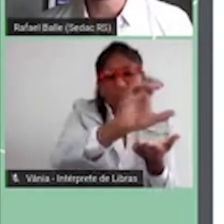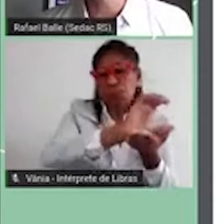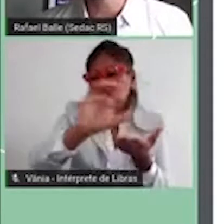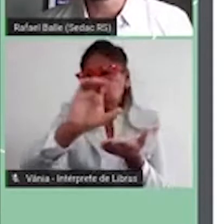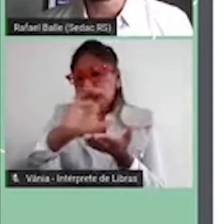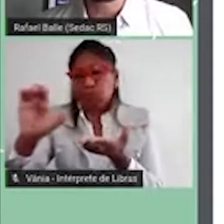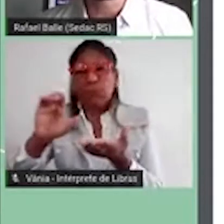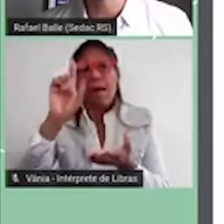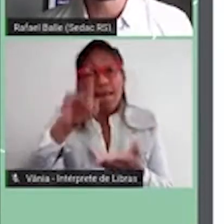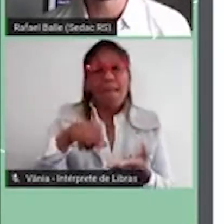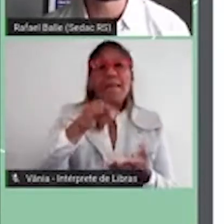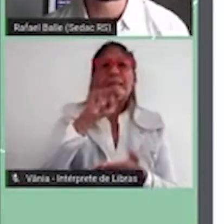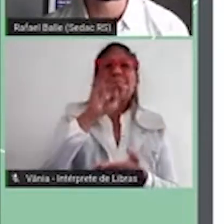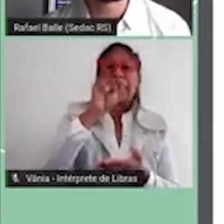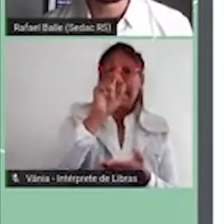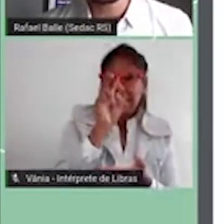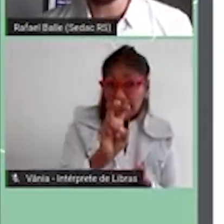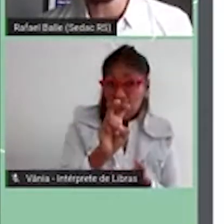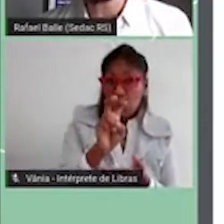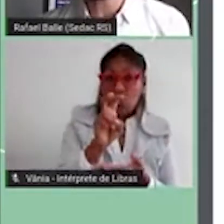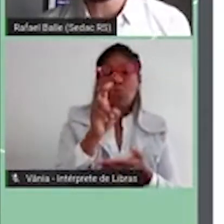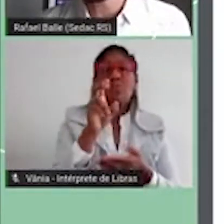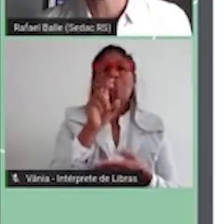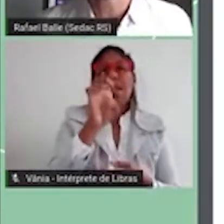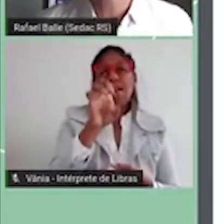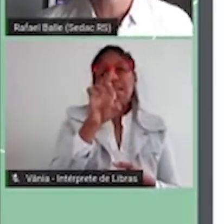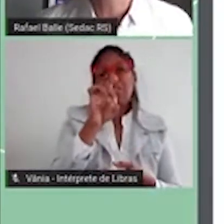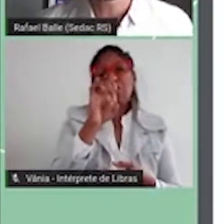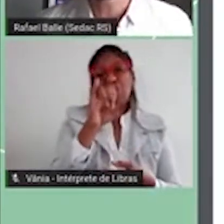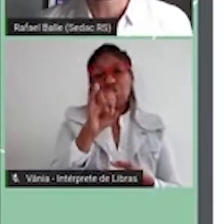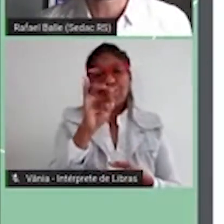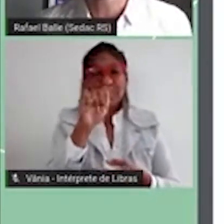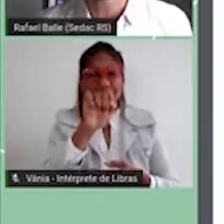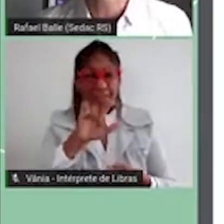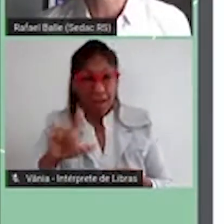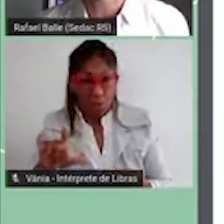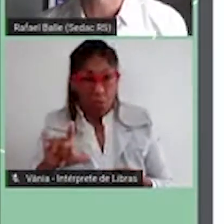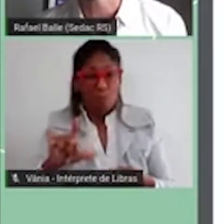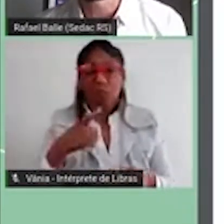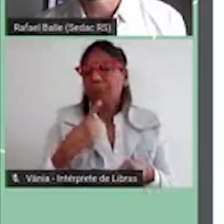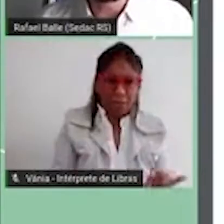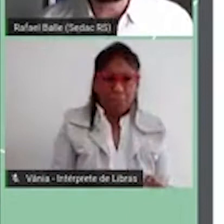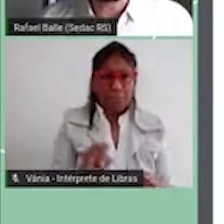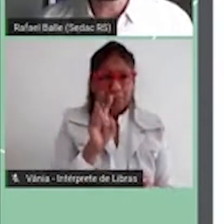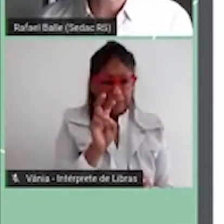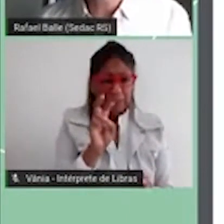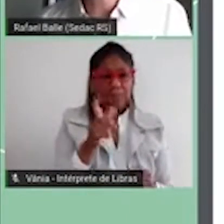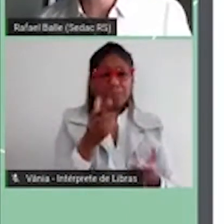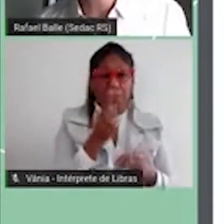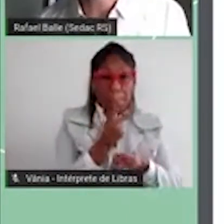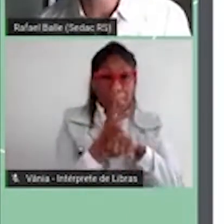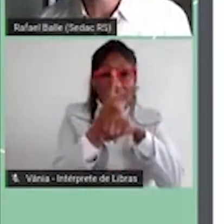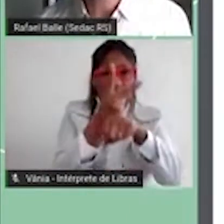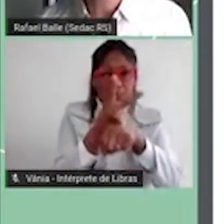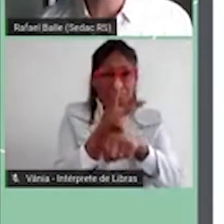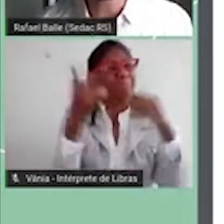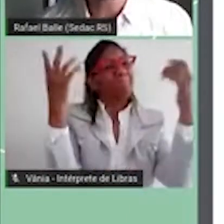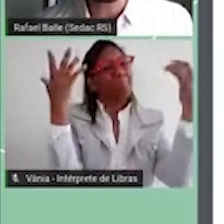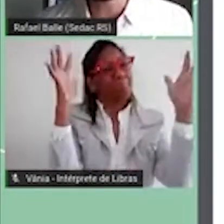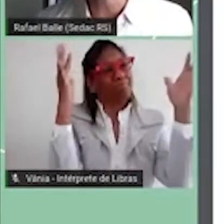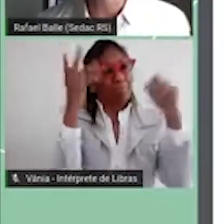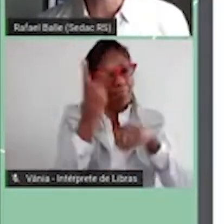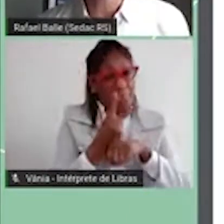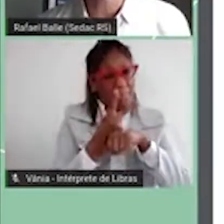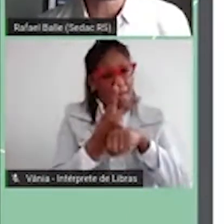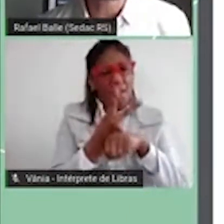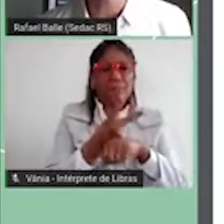que as pessoas possam concorrer aos recursos, e a maior parte desse montante que chegou aqui no estado. Então, prêmio por trajetórias, aqui a gente está